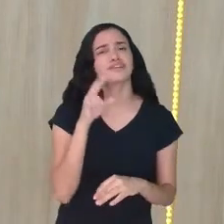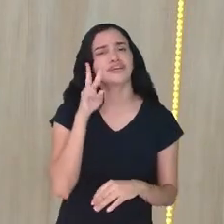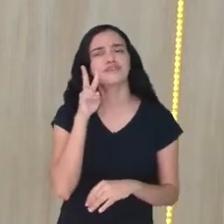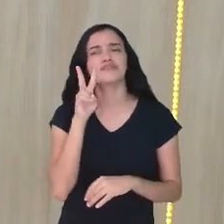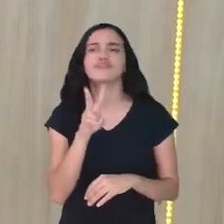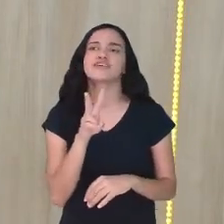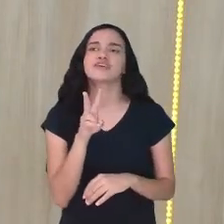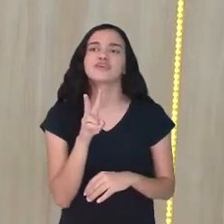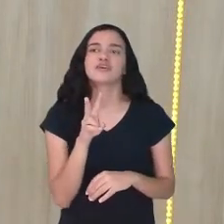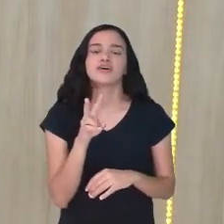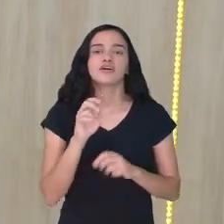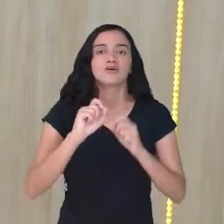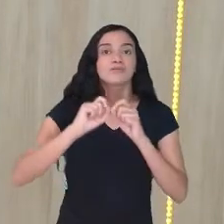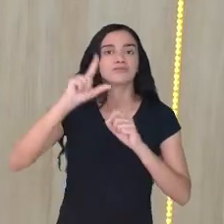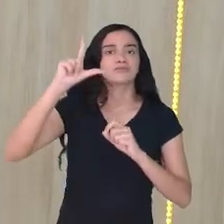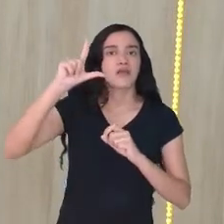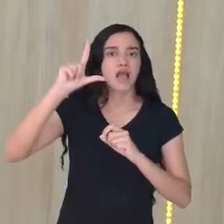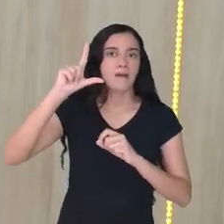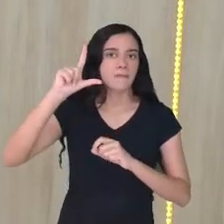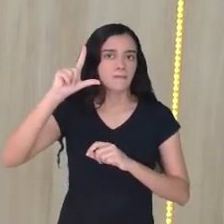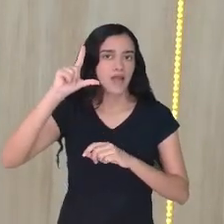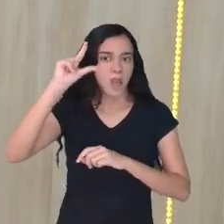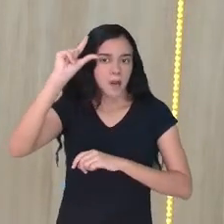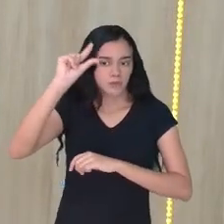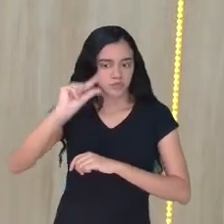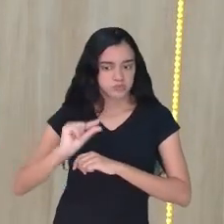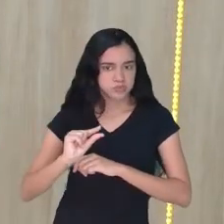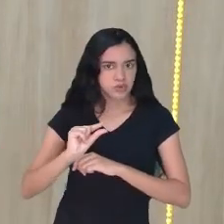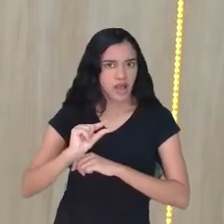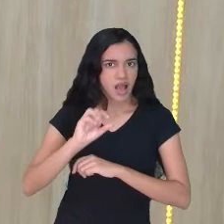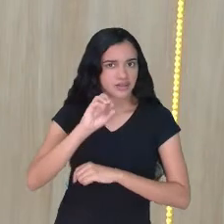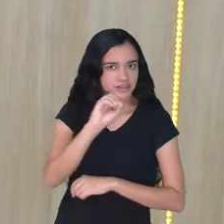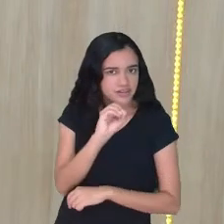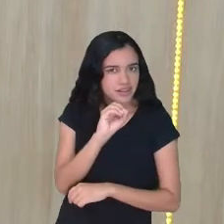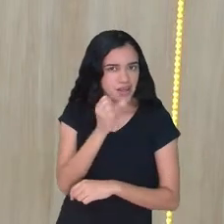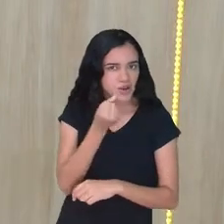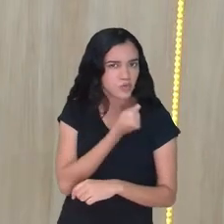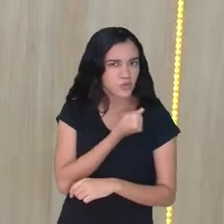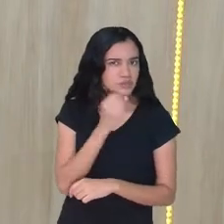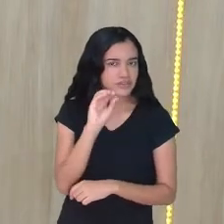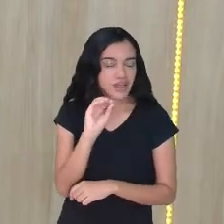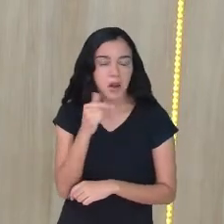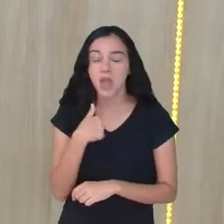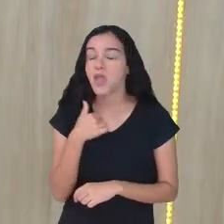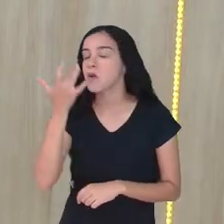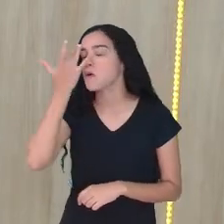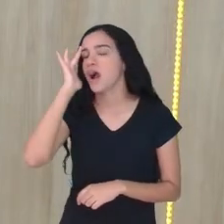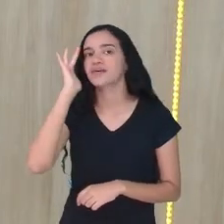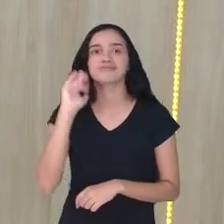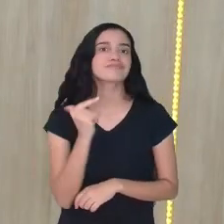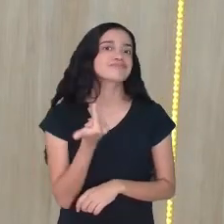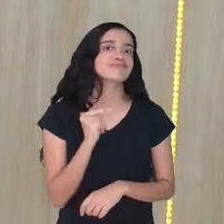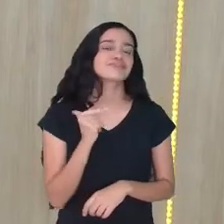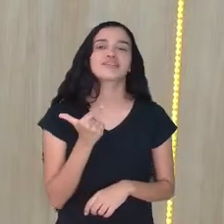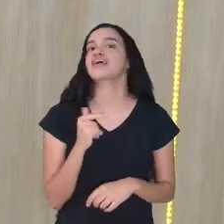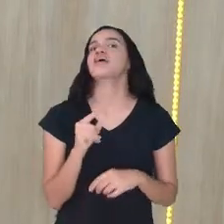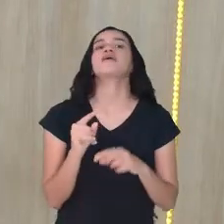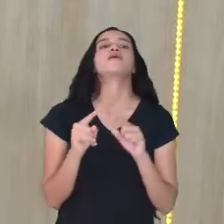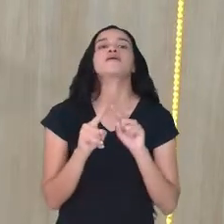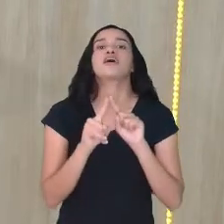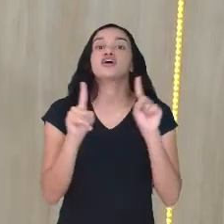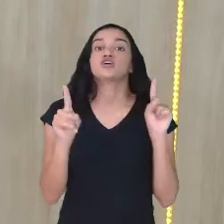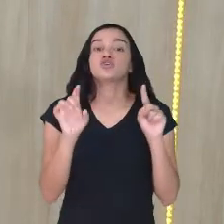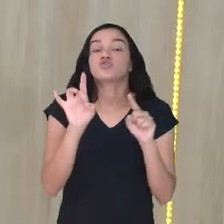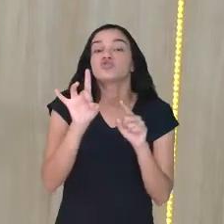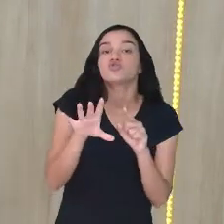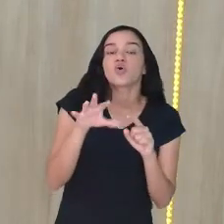viram abaixo de 0 aqui no Nordeste. Eu acho que não tem, não. Não. Mas... acho que não. Pois é, só no Rio